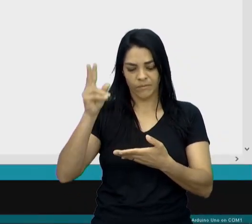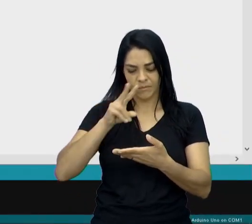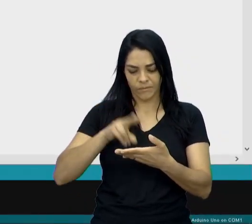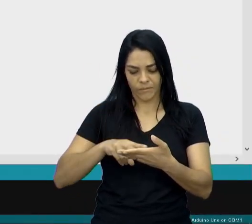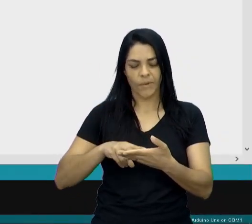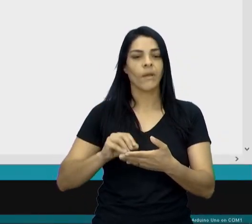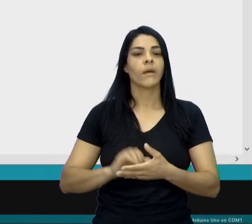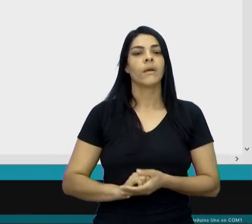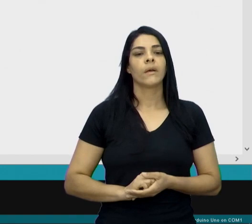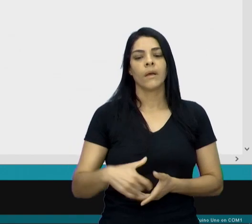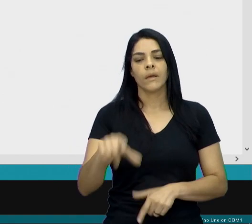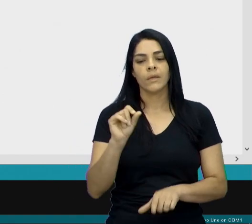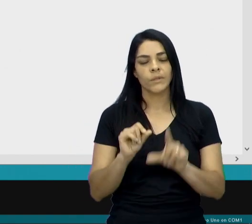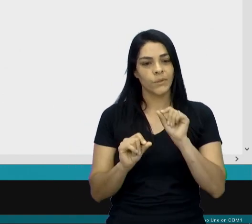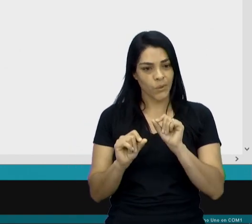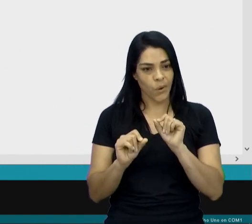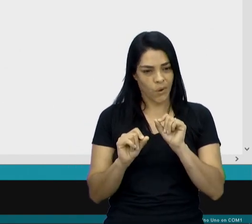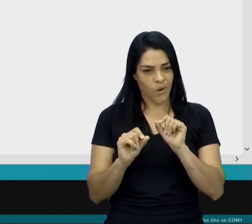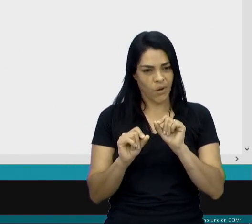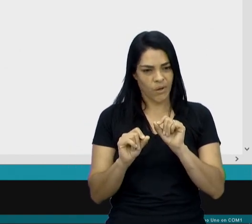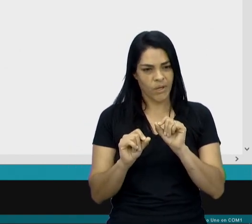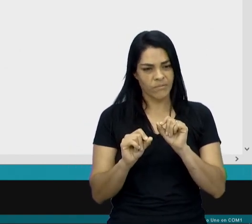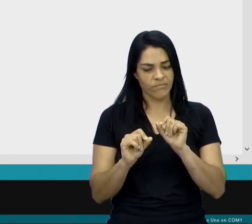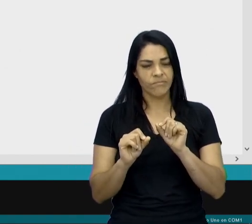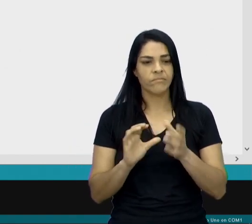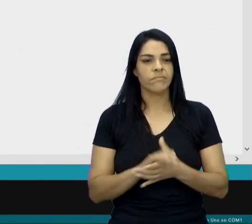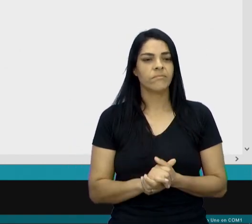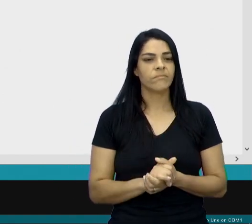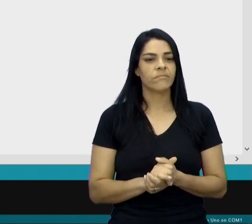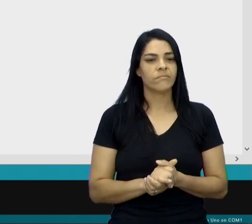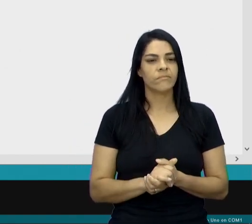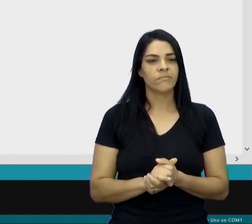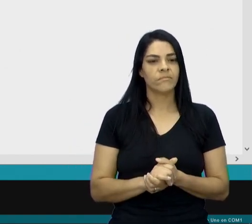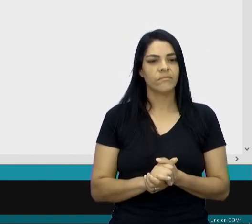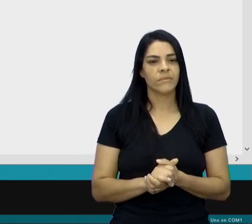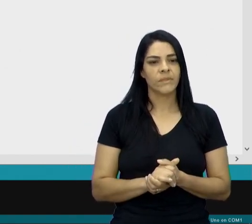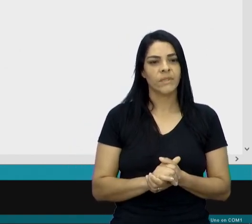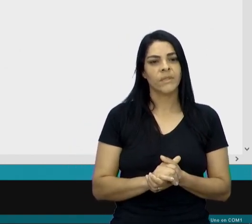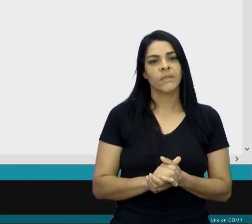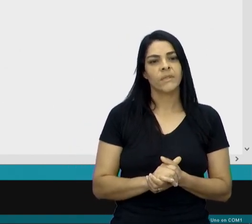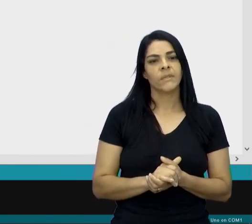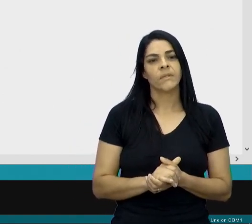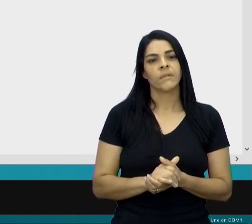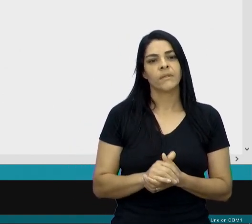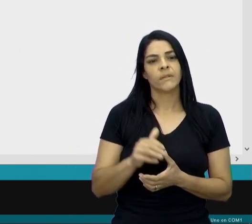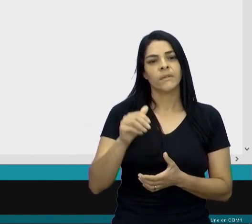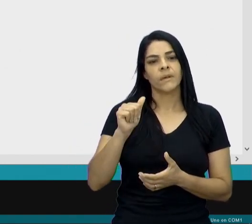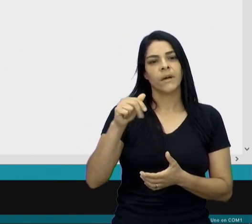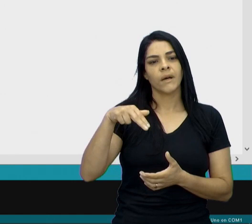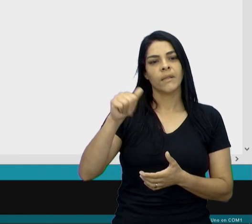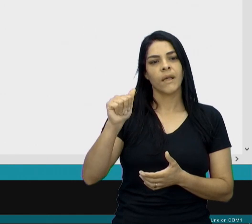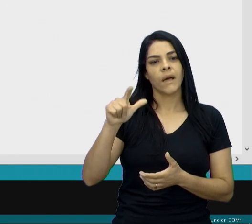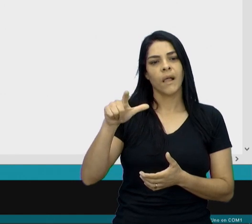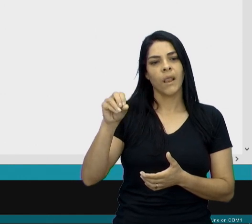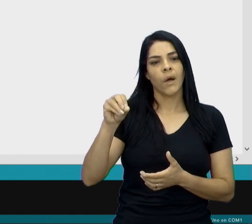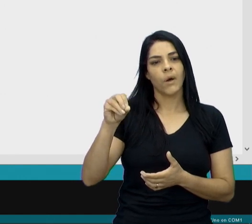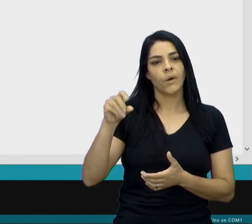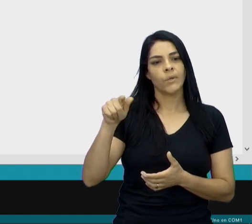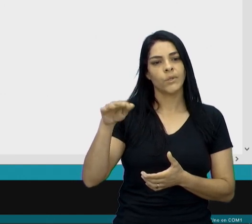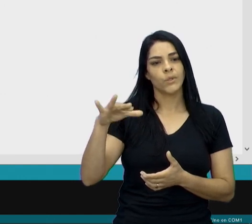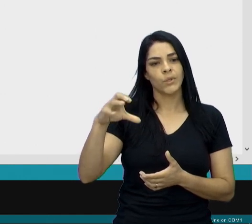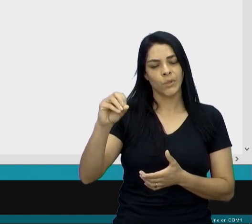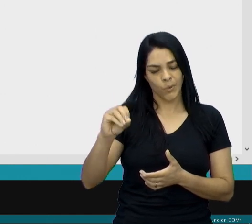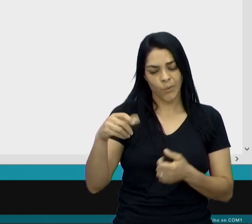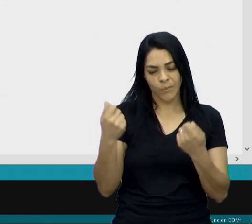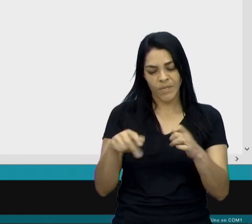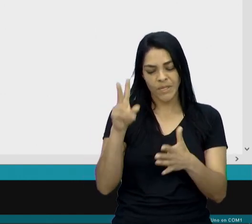Seed faz a escolha aleatória e o Analogic Read, ó, leia, né? Ele vai ter que ler essa